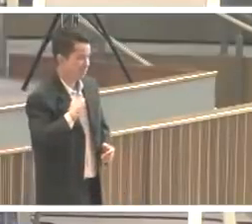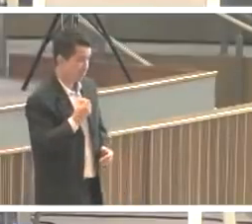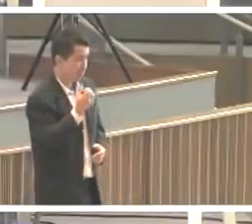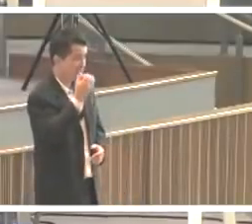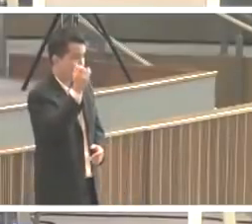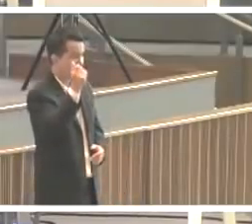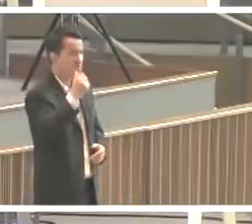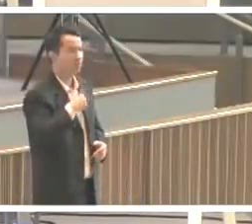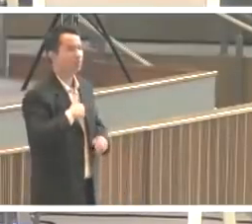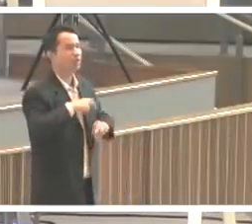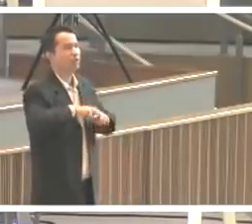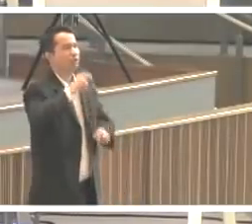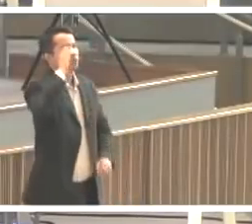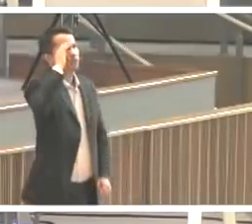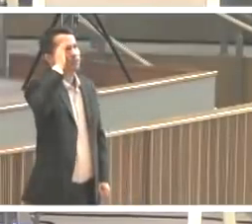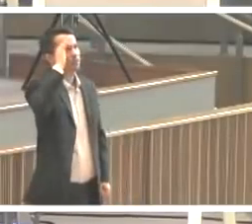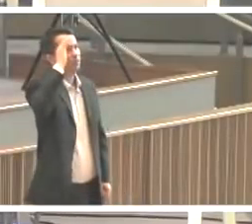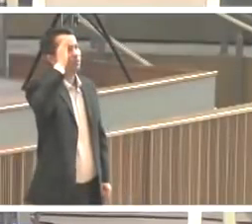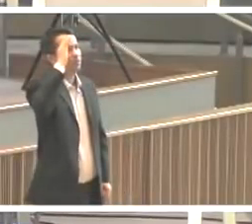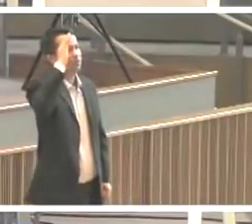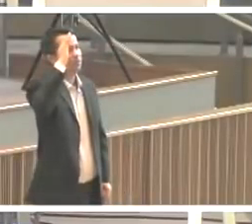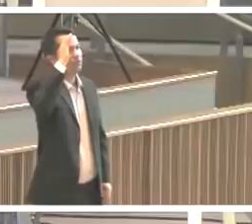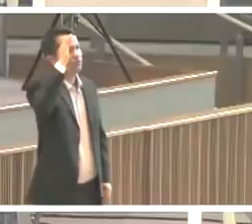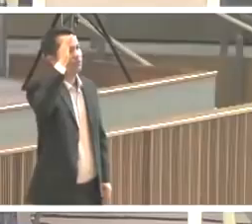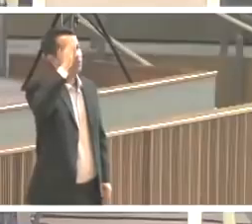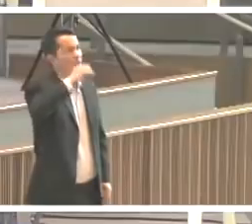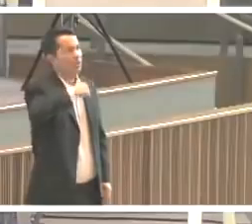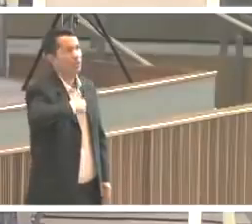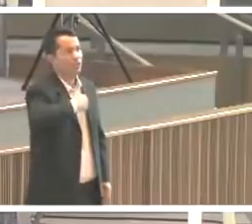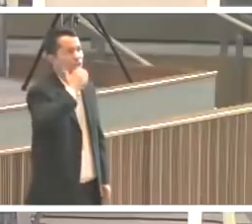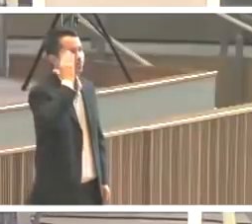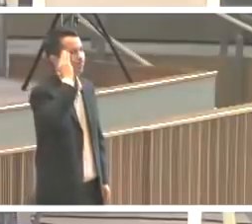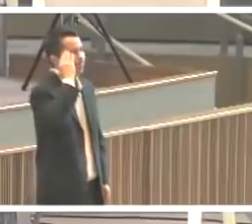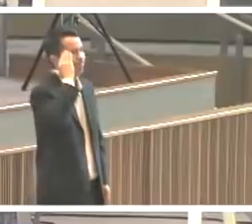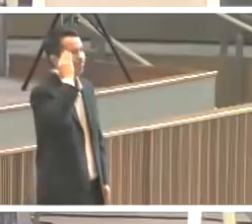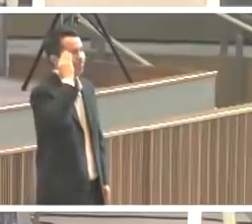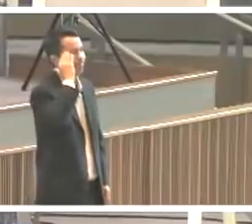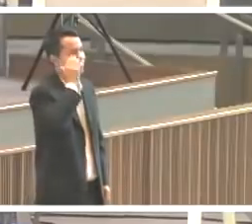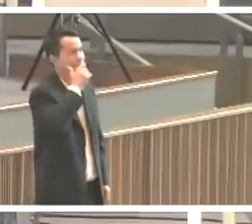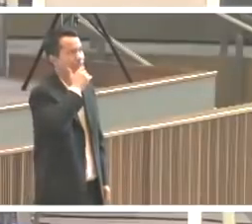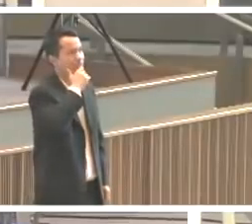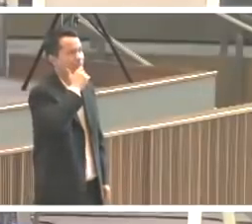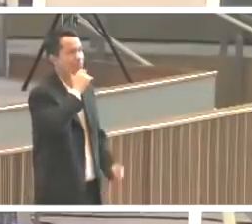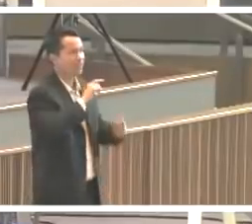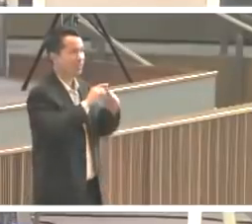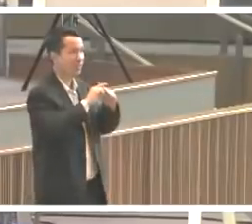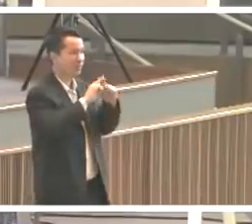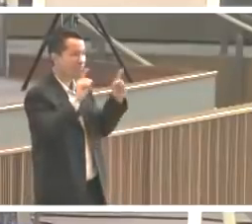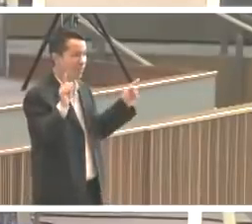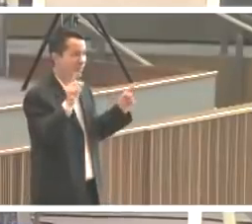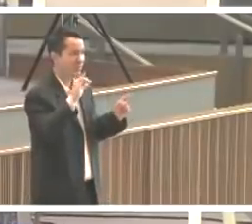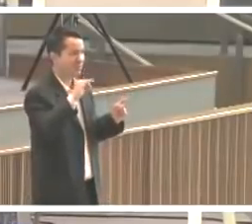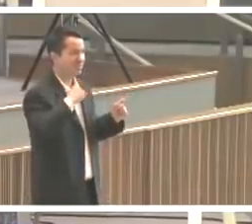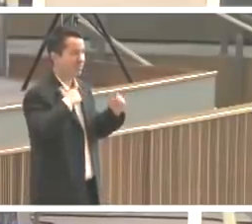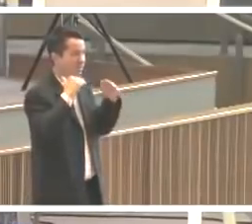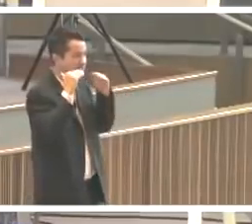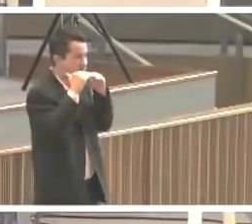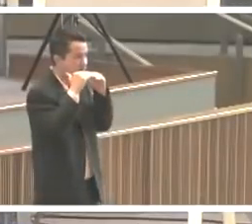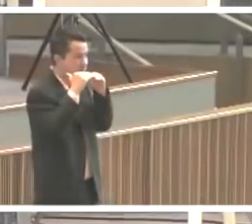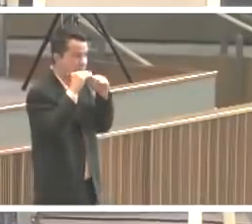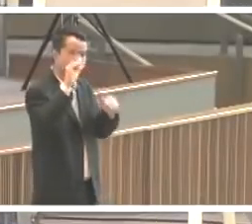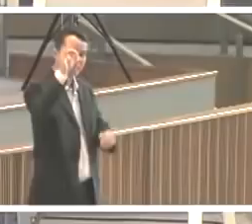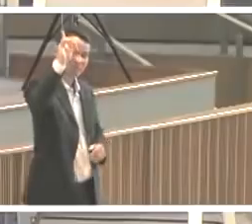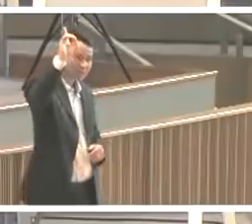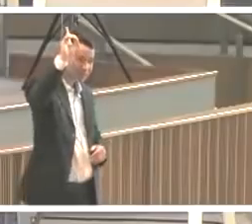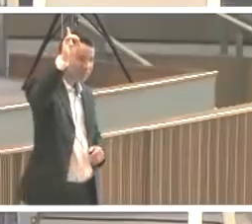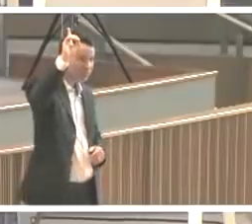entendi que ainda que eu não entenda tudo que Deus está fazendo, quando eu estou sintonizado com o tempo de